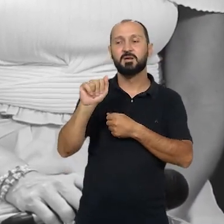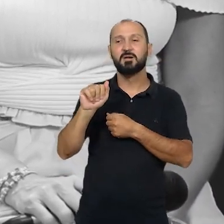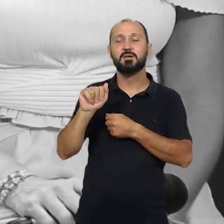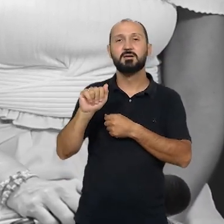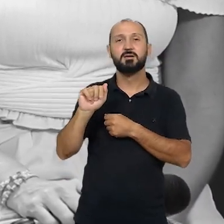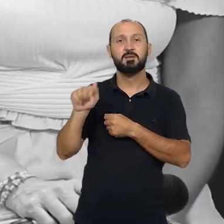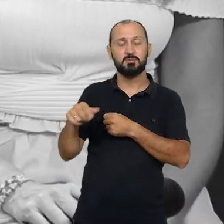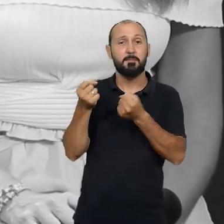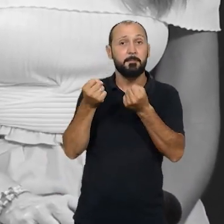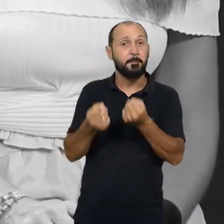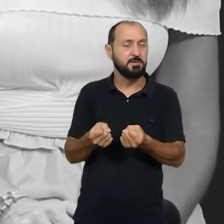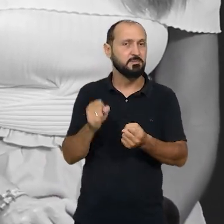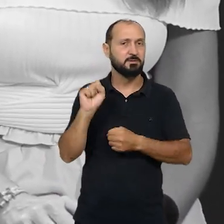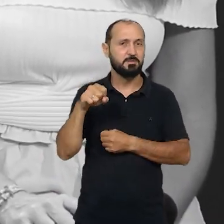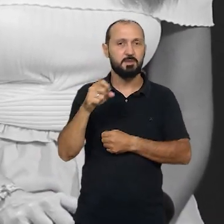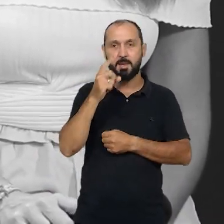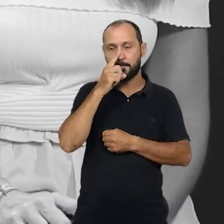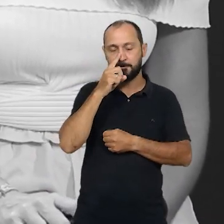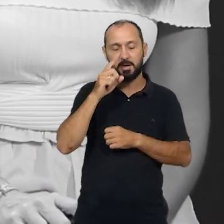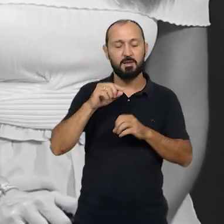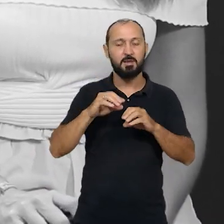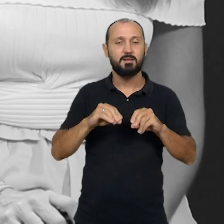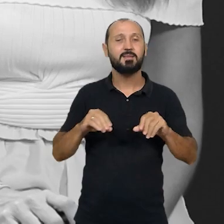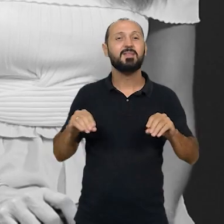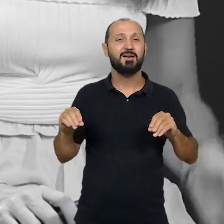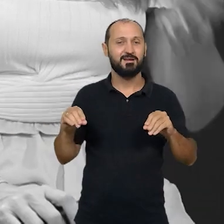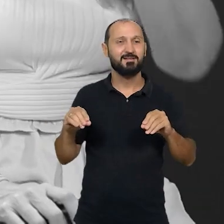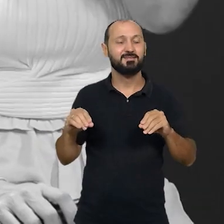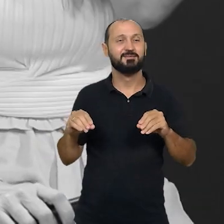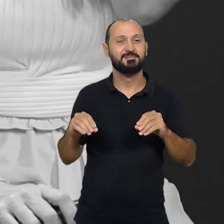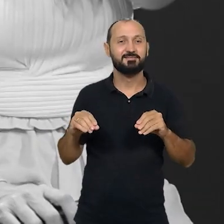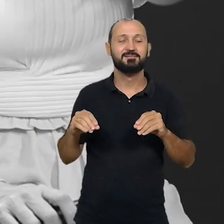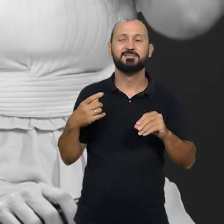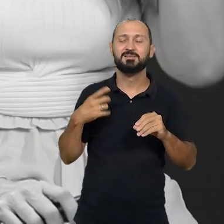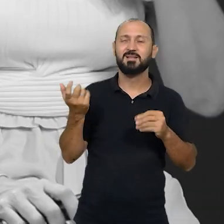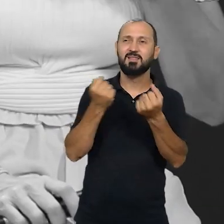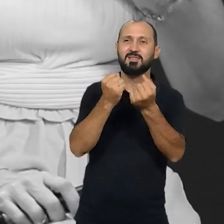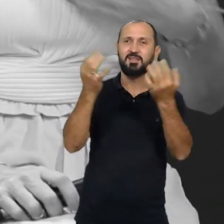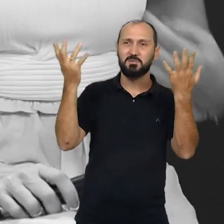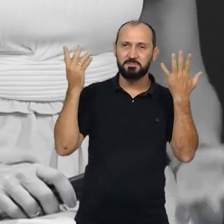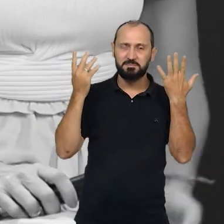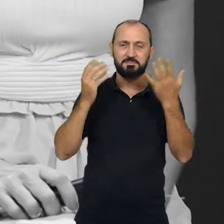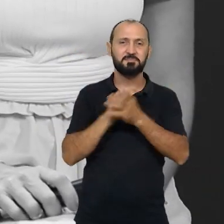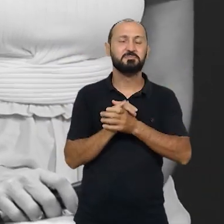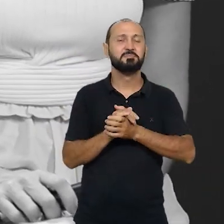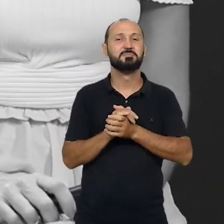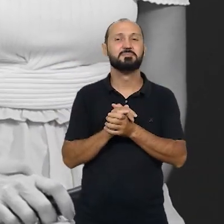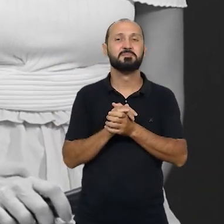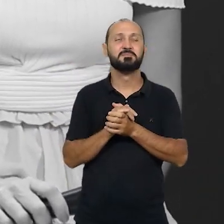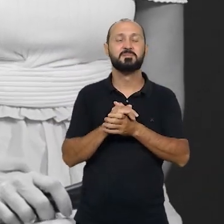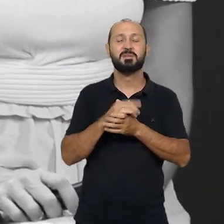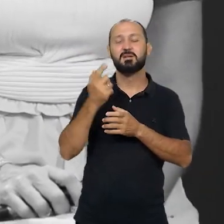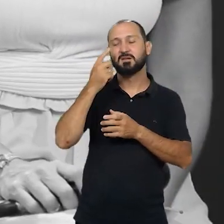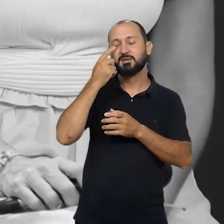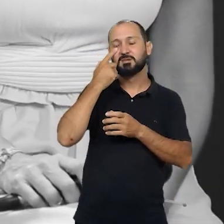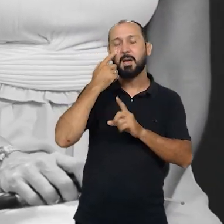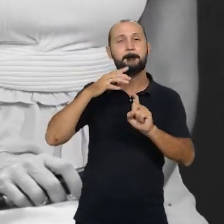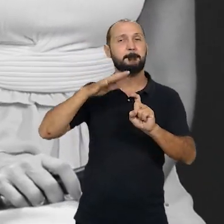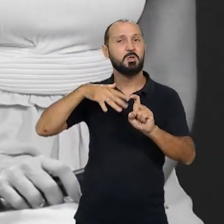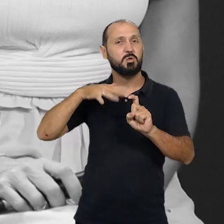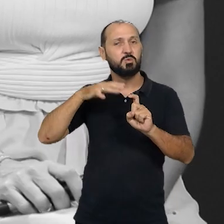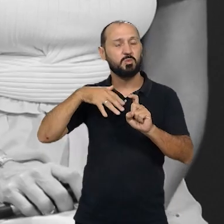pra mim. Porque eu sou uma pessoa bem organizada, assim. E aí eu fiquei, meu Deus, o que que eu vou colocar? Porque eu não queria que fosse só Beca Rodrigues e a banda. Eu queria que